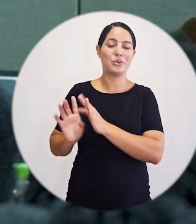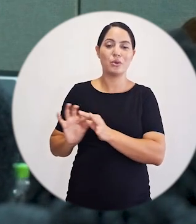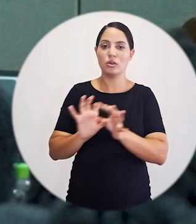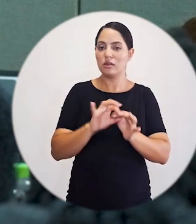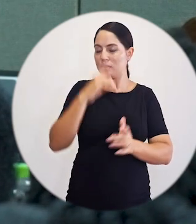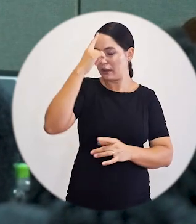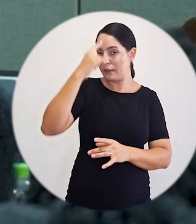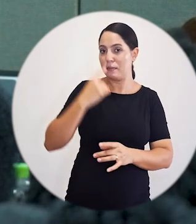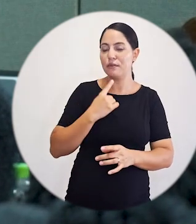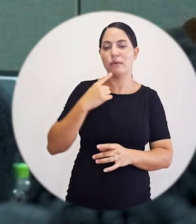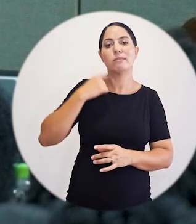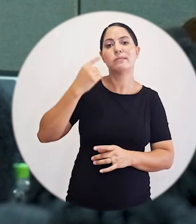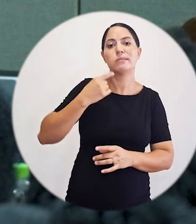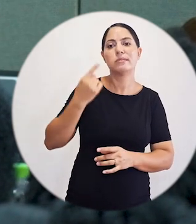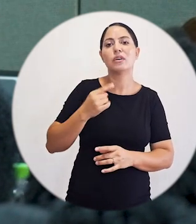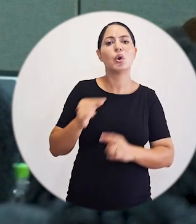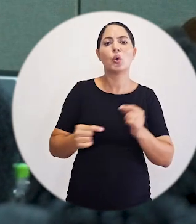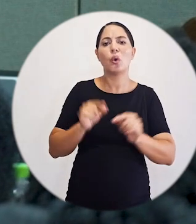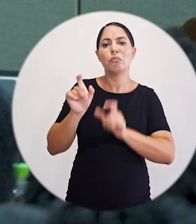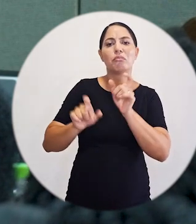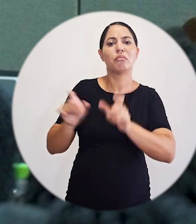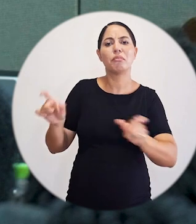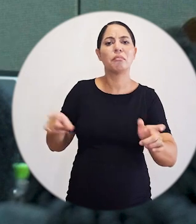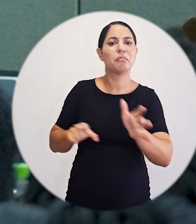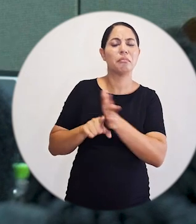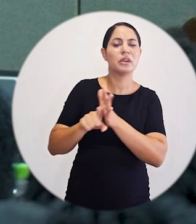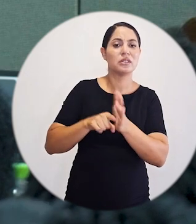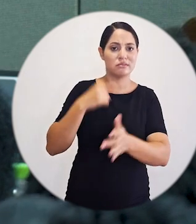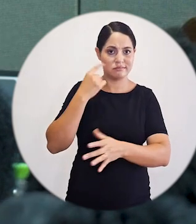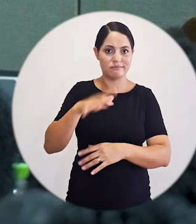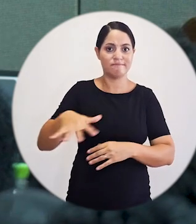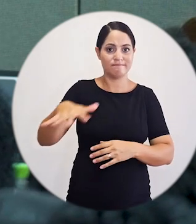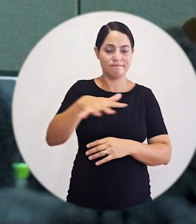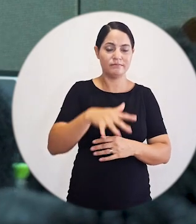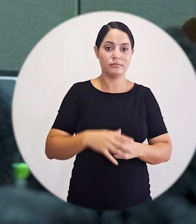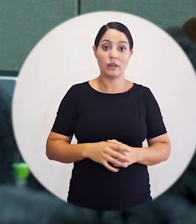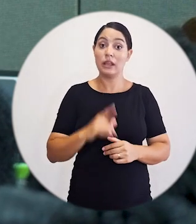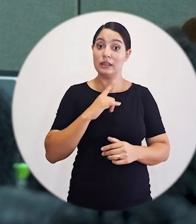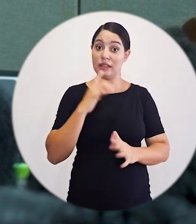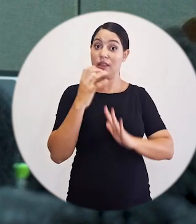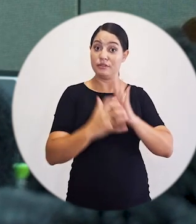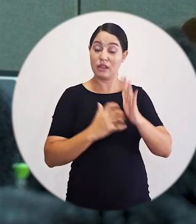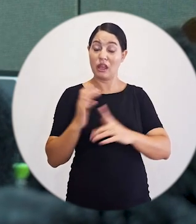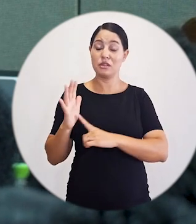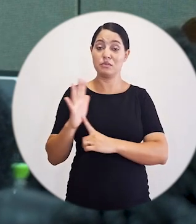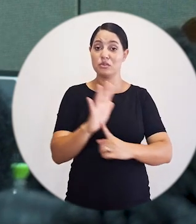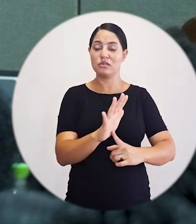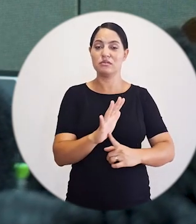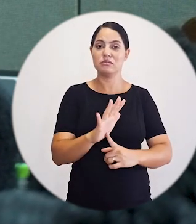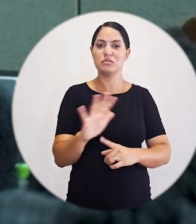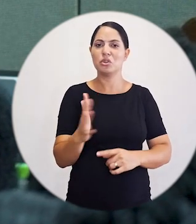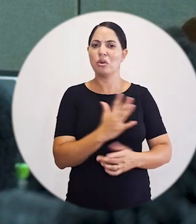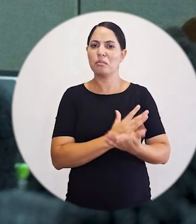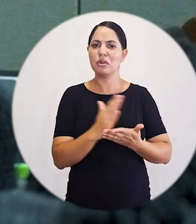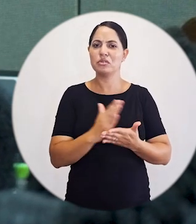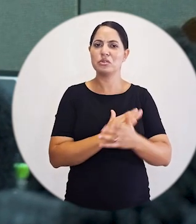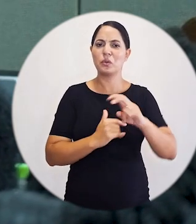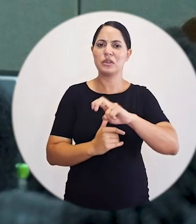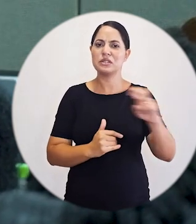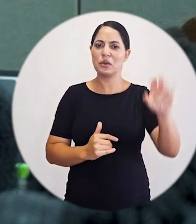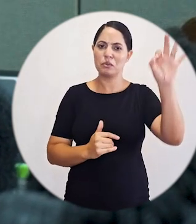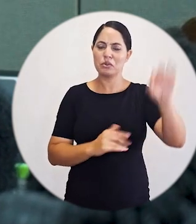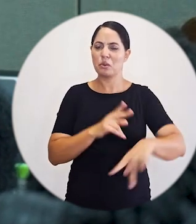advocacia brasileira, o perfil ADV. O levantamento revelou dados cruciais. Enquanto a população negra